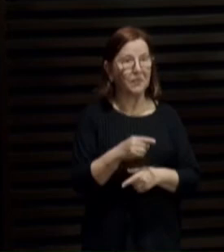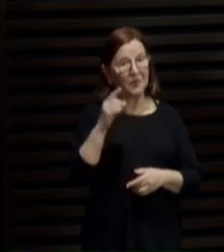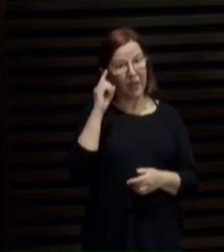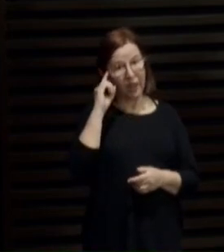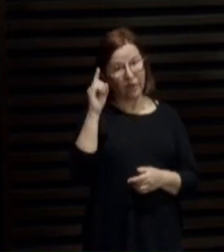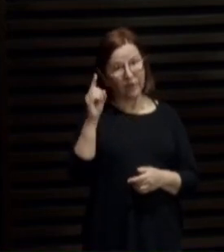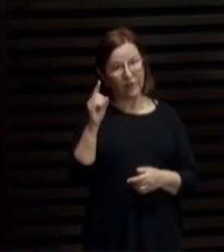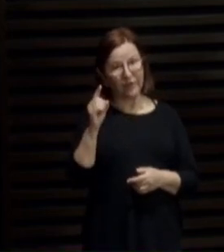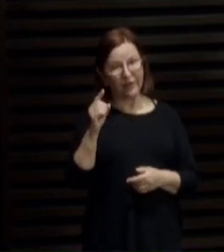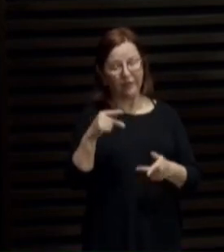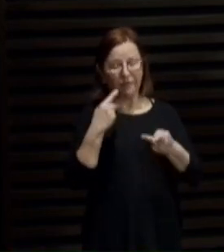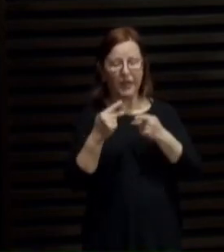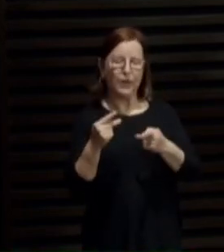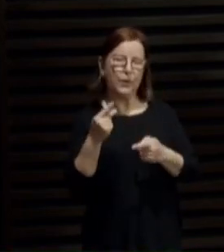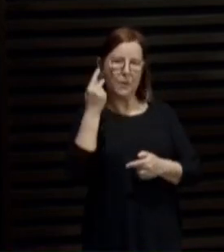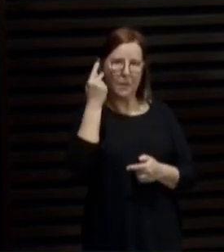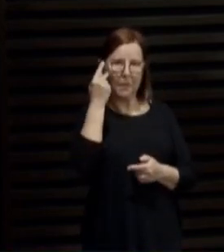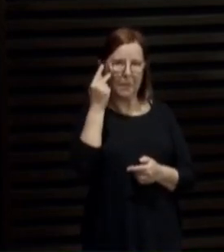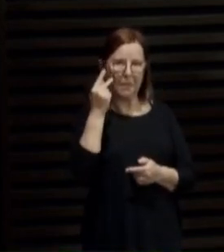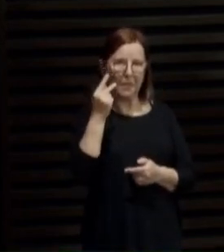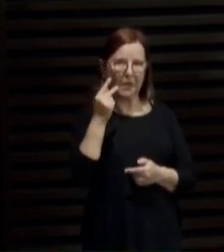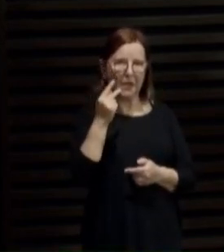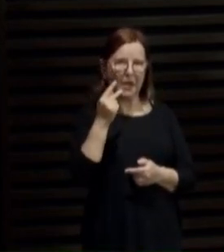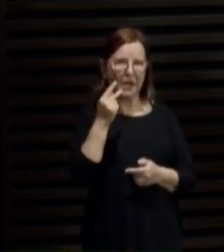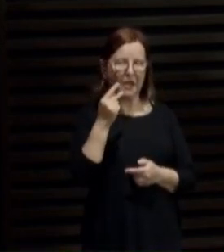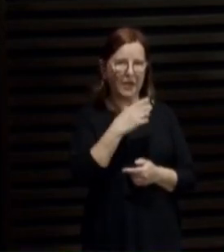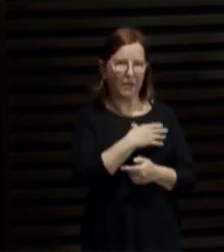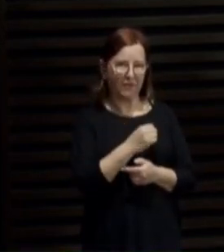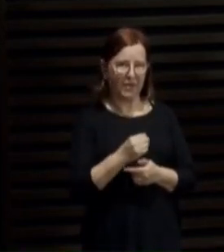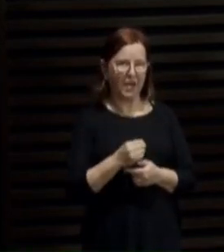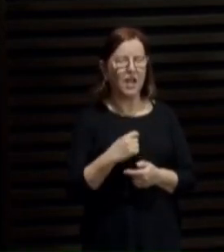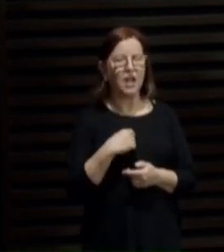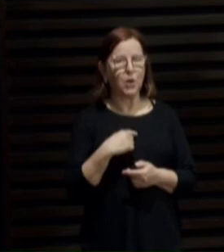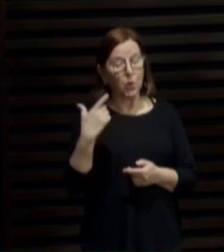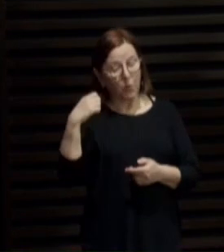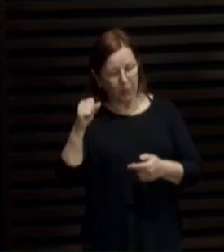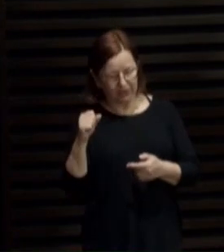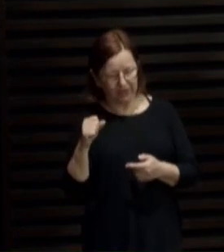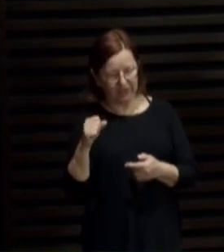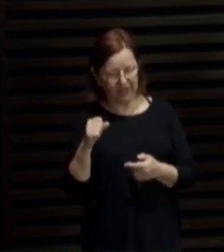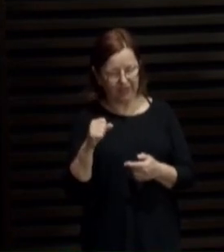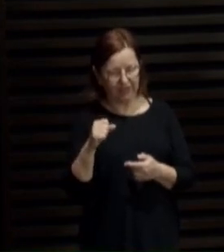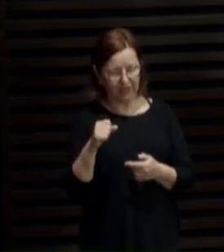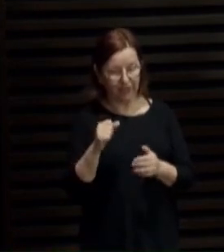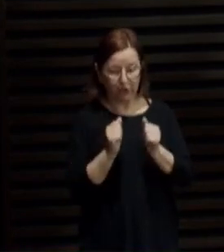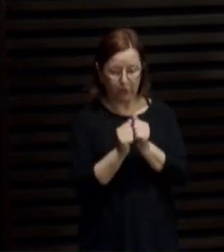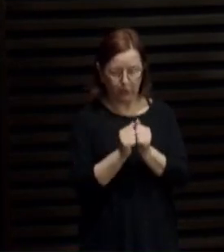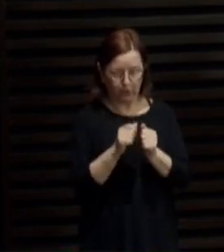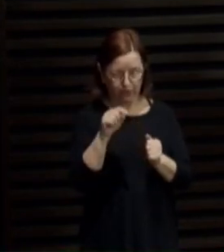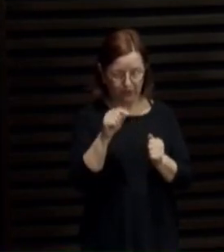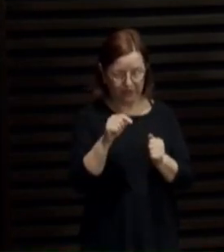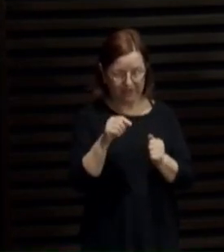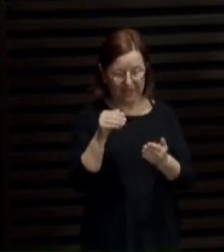disse para ela assim: eu consegui caminhar com você até aqui, daqui para frente, ou você se